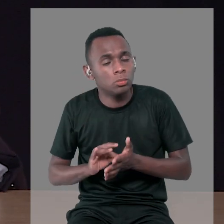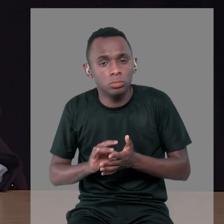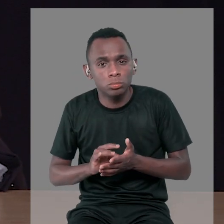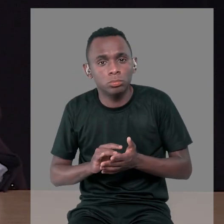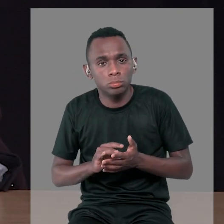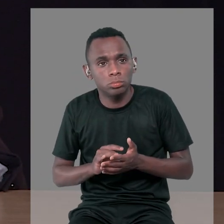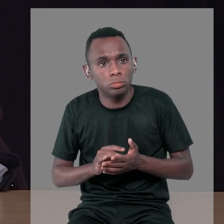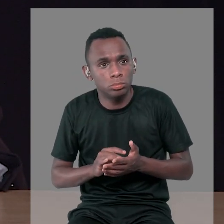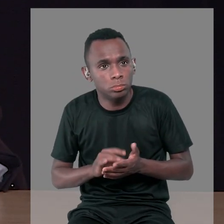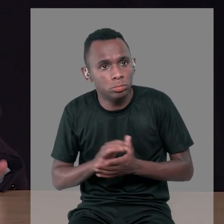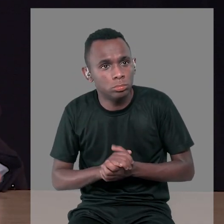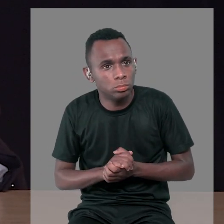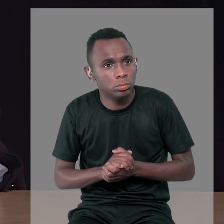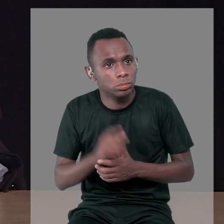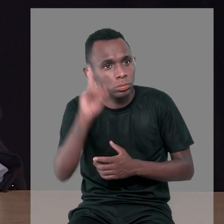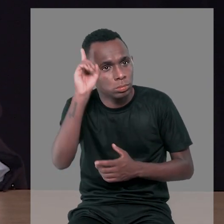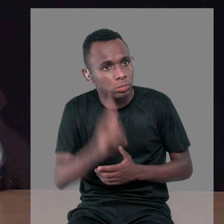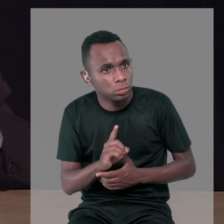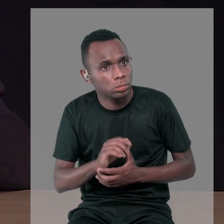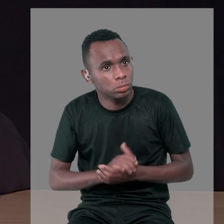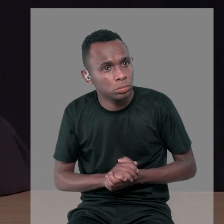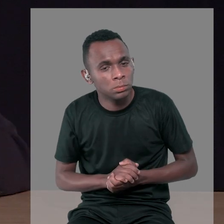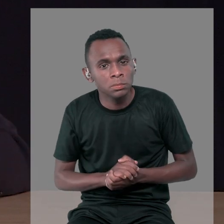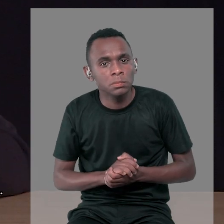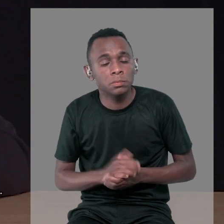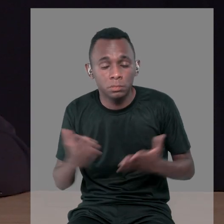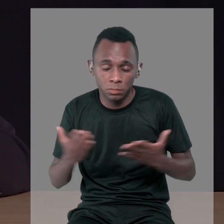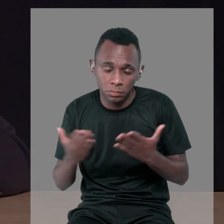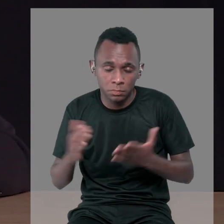direito, né, atual.